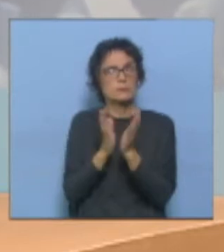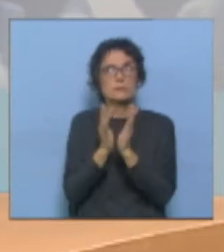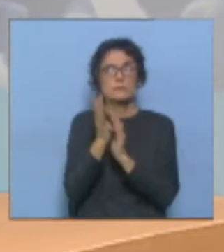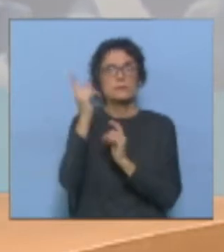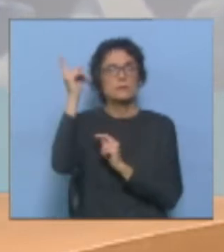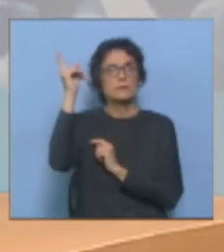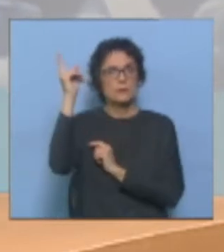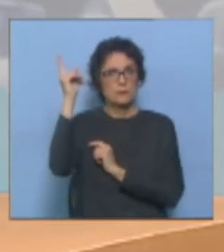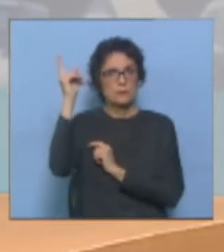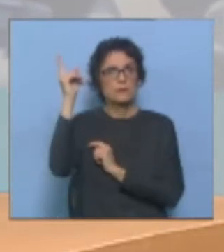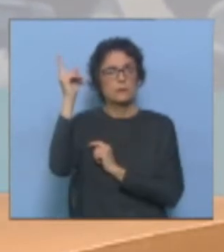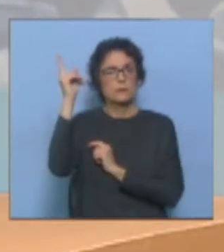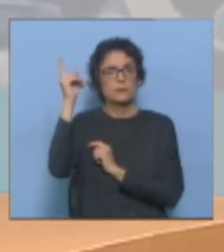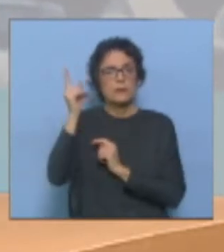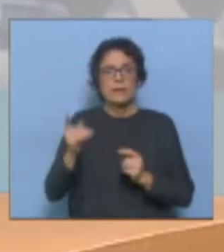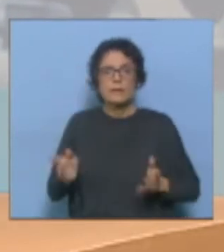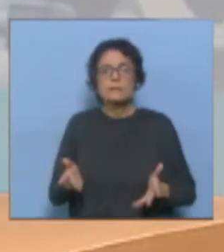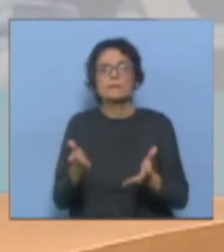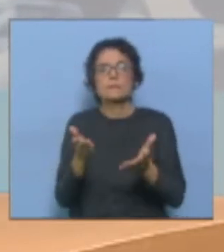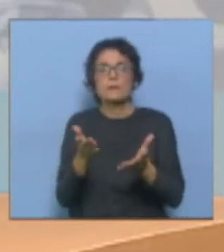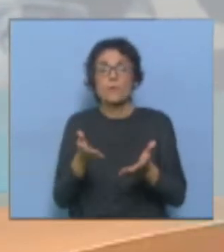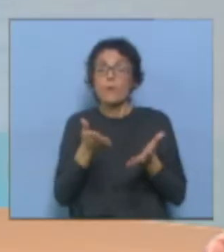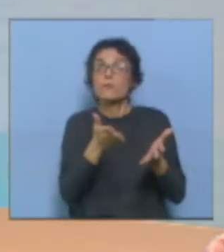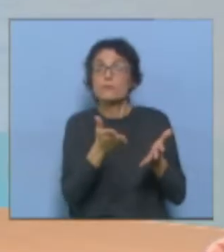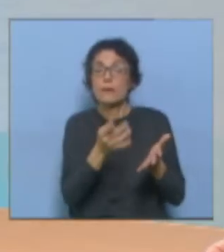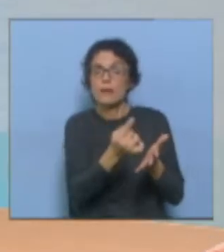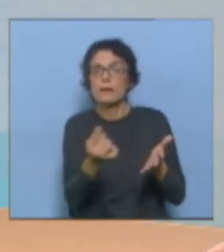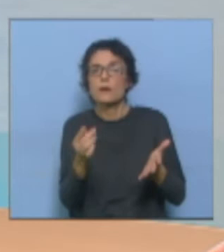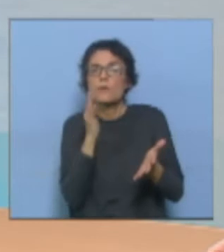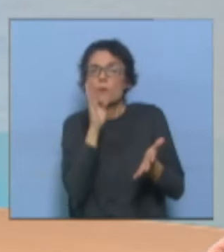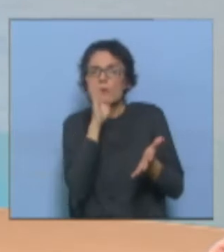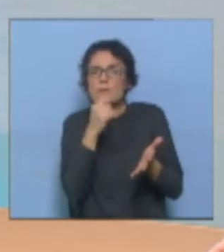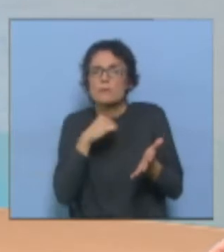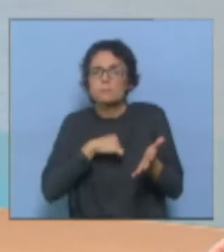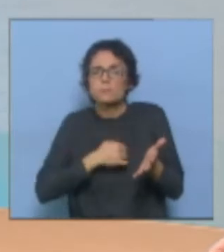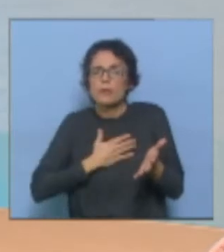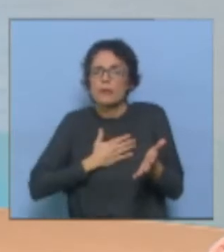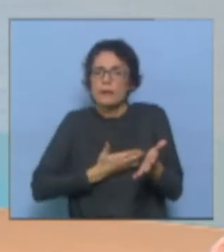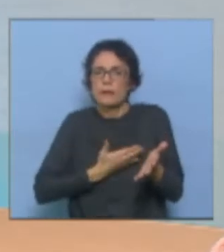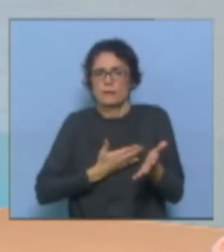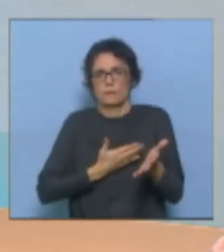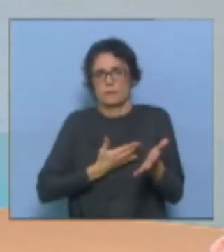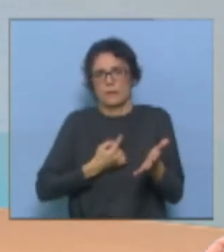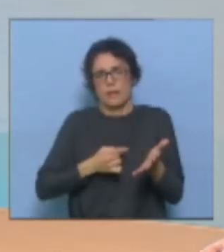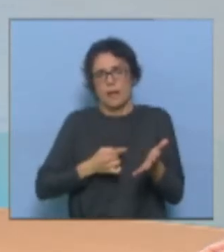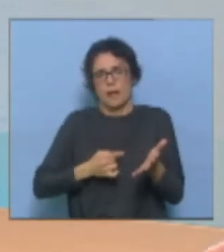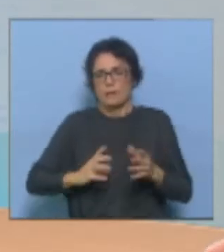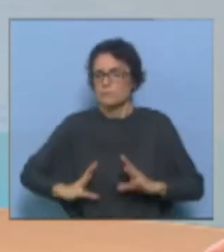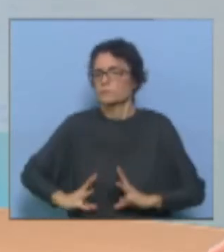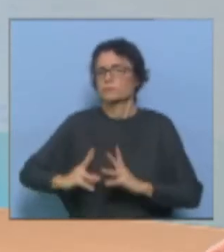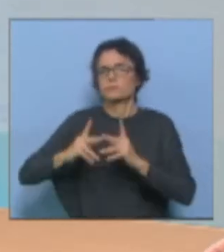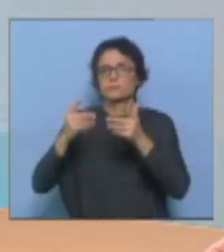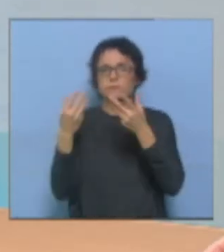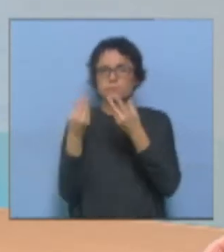realmente realizar-se em plenitude. Depois, o cotidiano de quem pertence, quem faz esta opção de